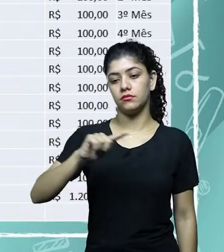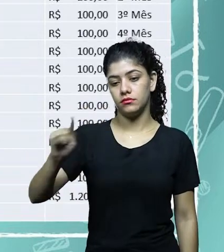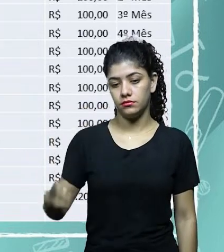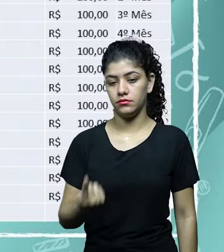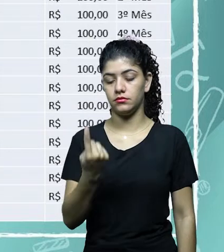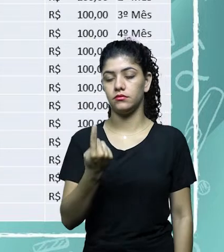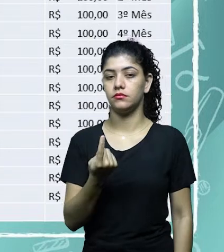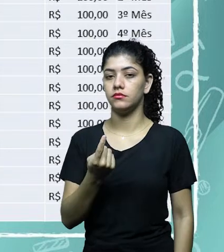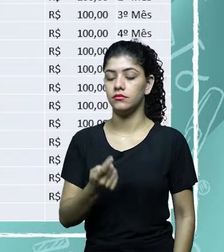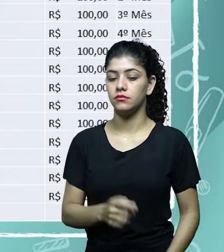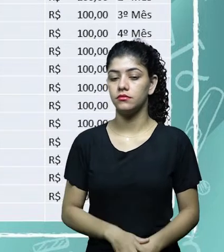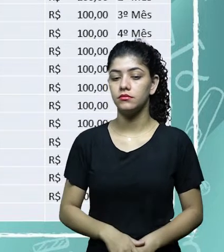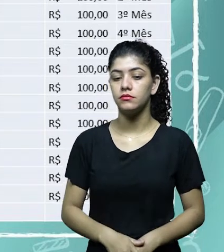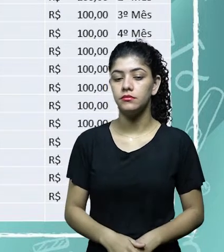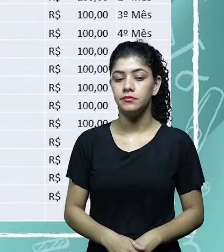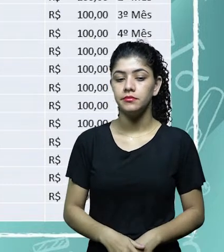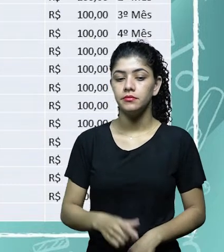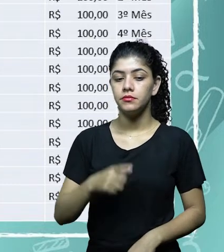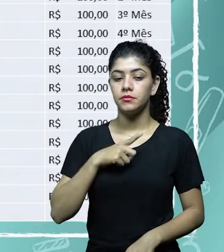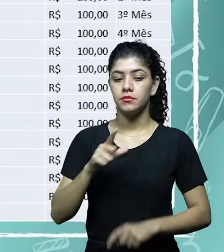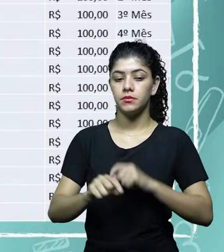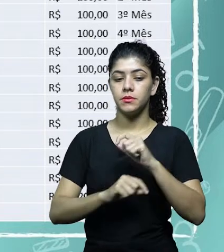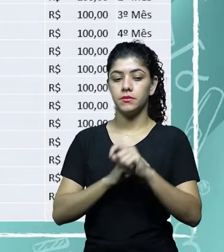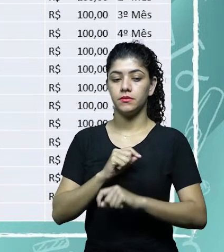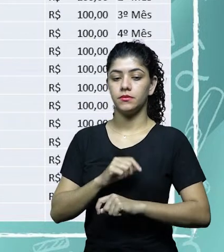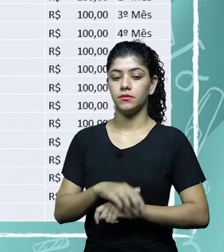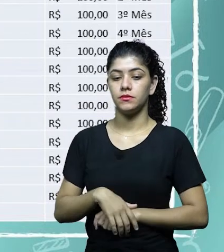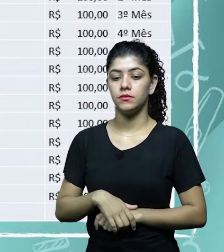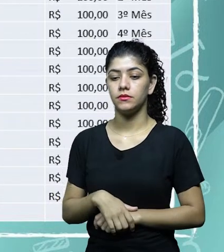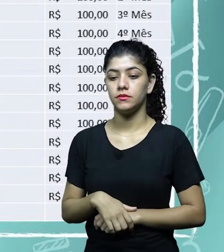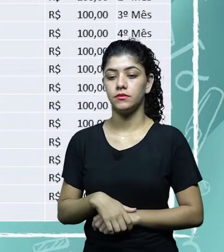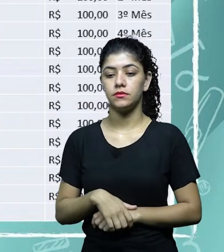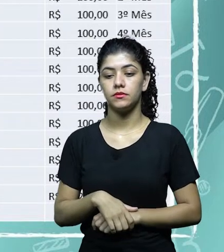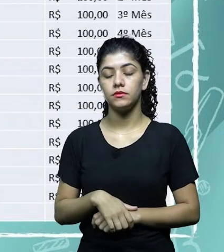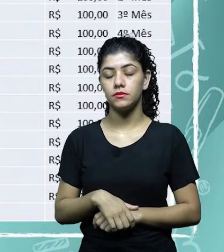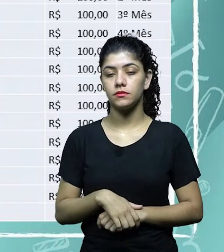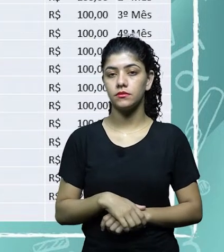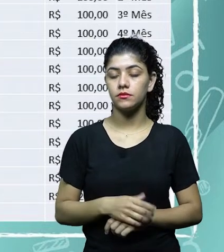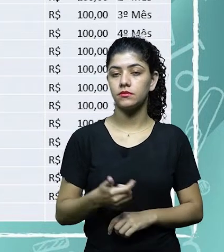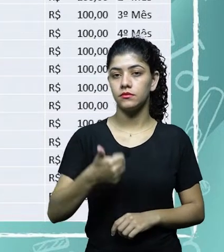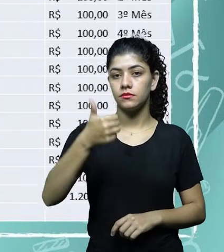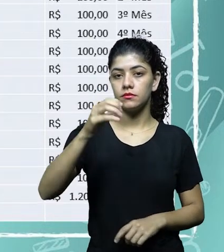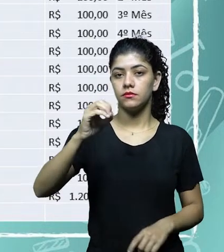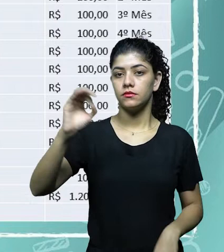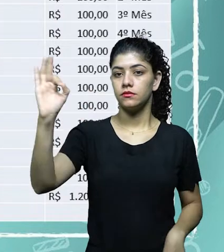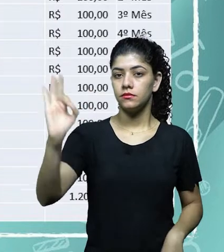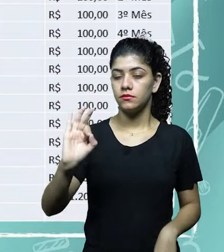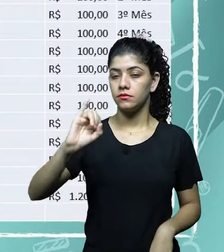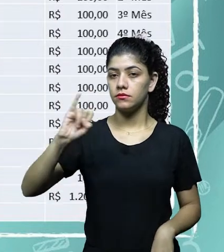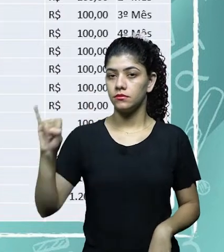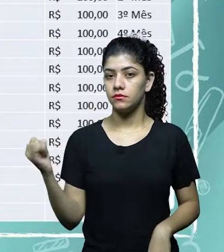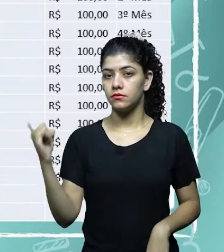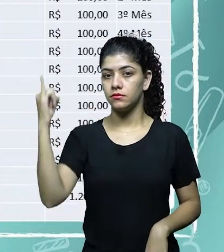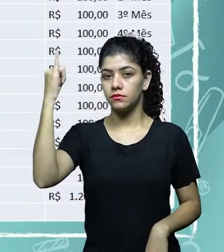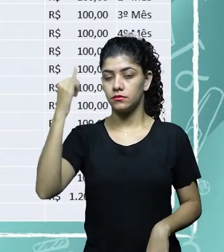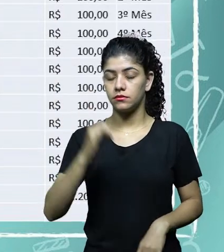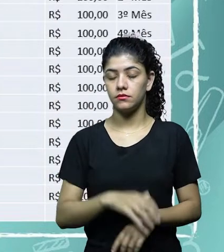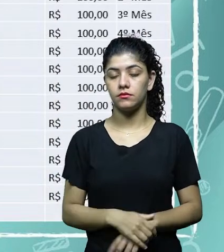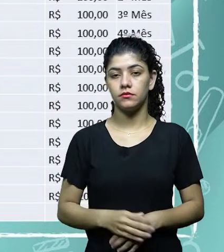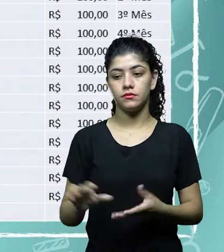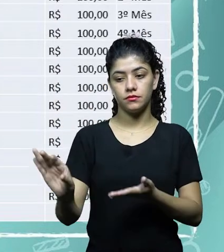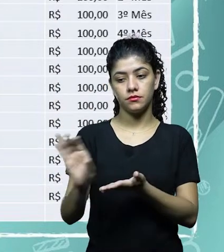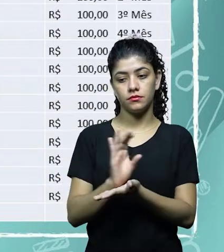uma prestação de R$1.000 todo mês, acrescida de 10% de juros. Após o recebimento